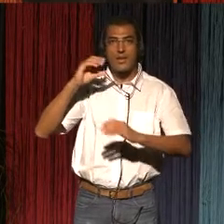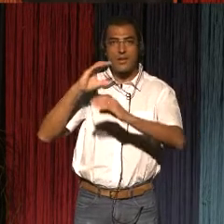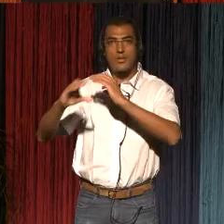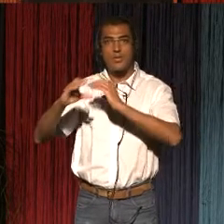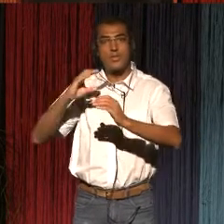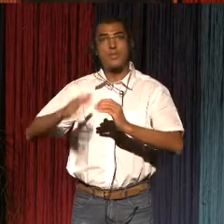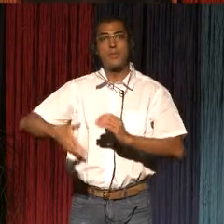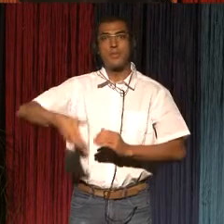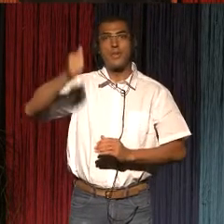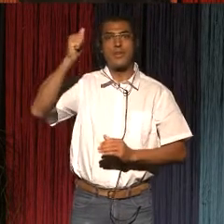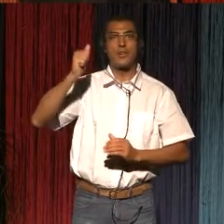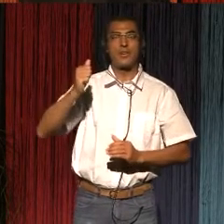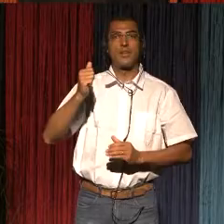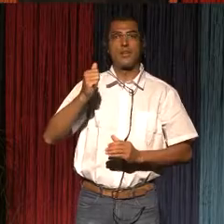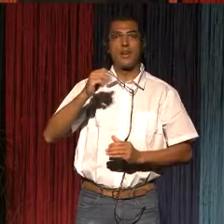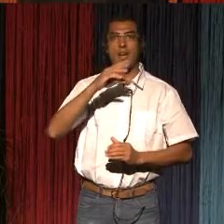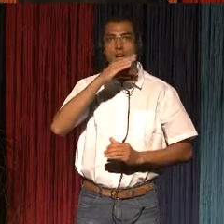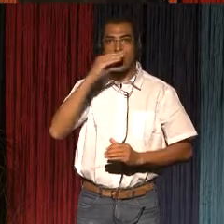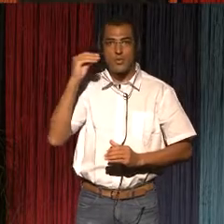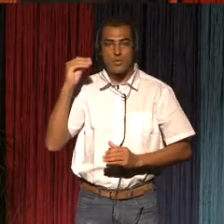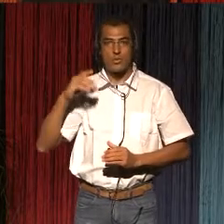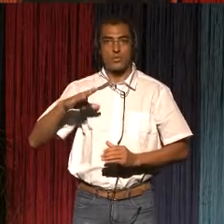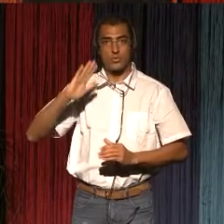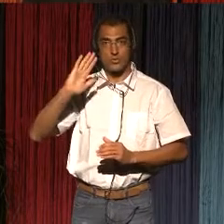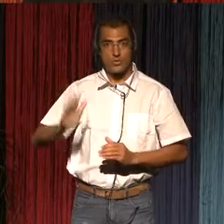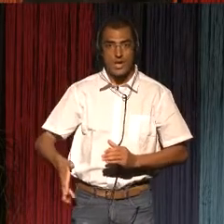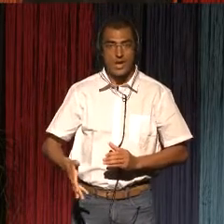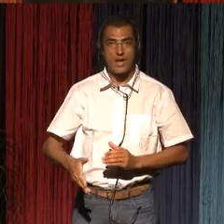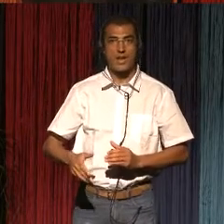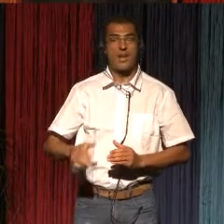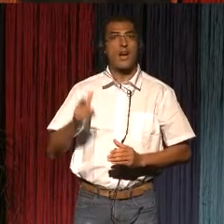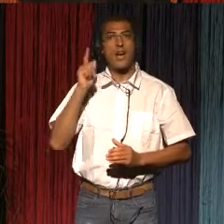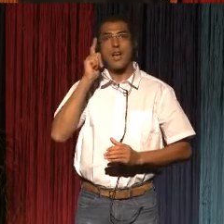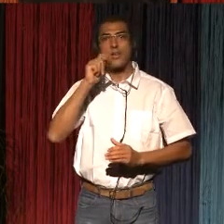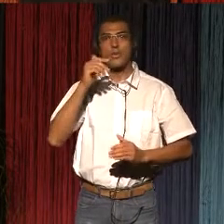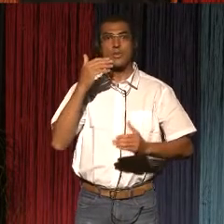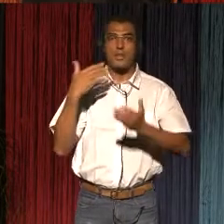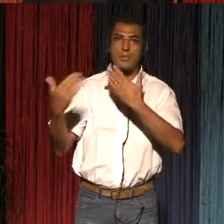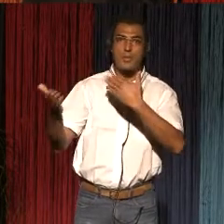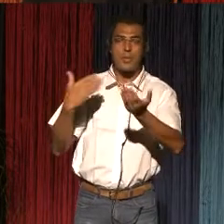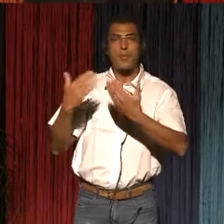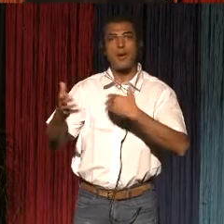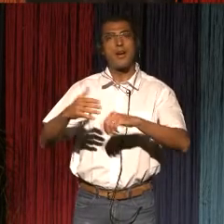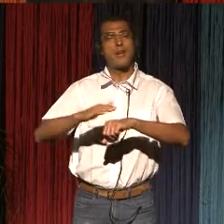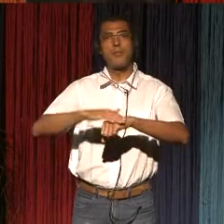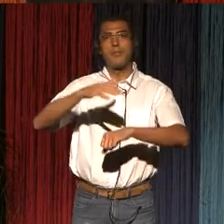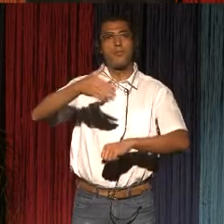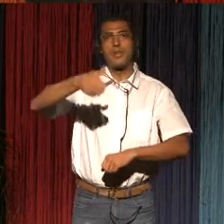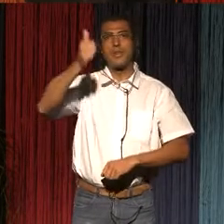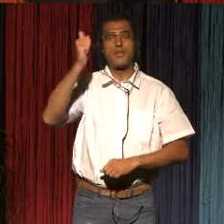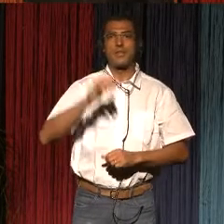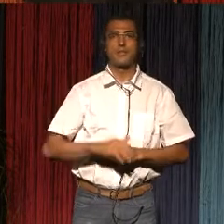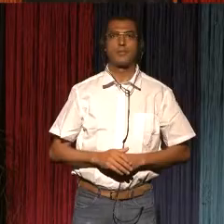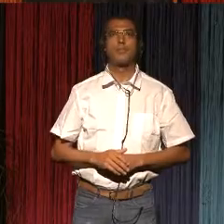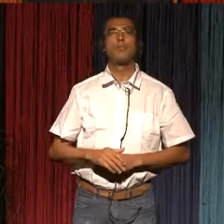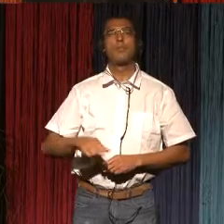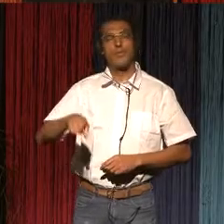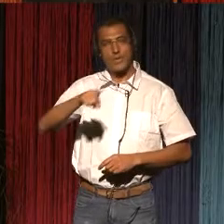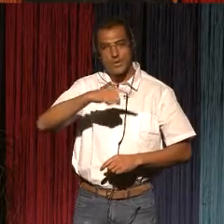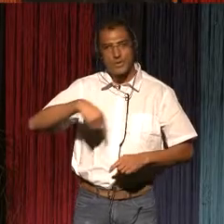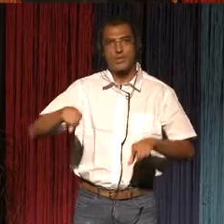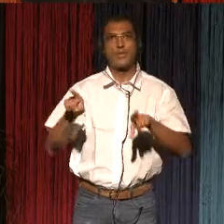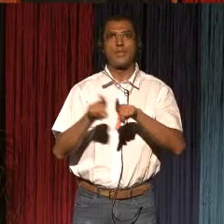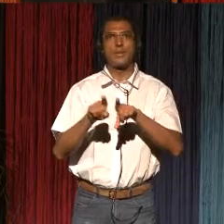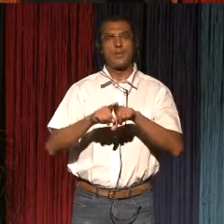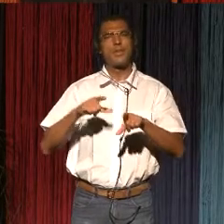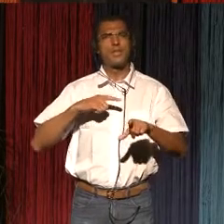que 50% da relação entre a exposição precoce à linguagem e habilidades de linguagem posteriores. E nós temos muitos